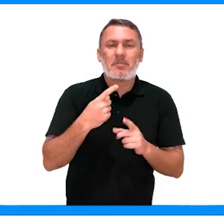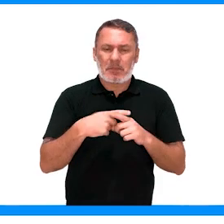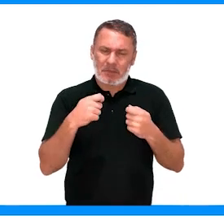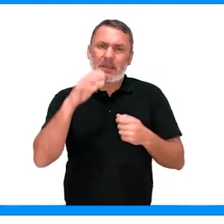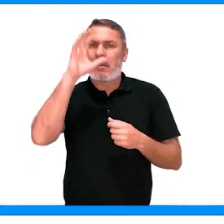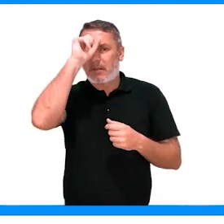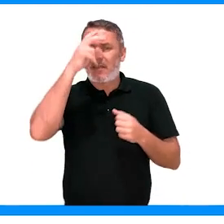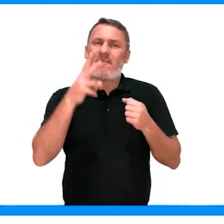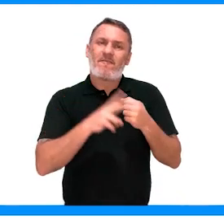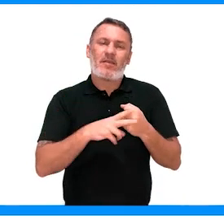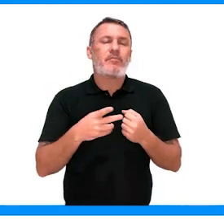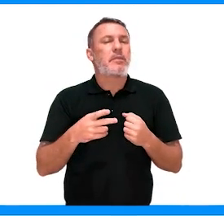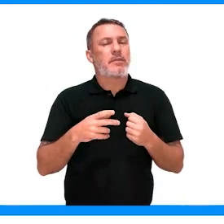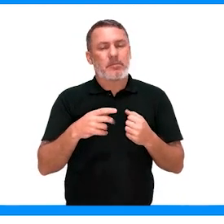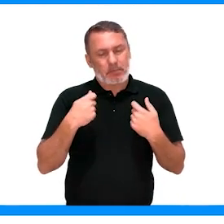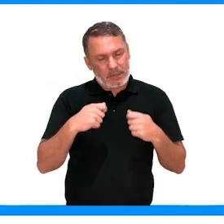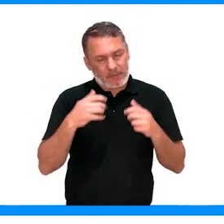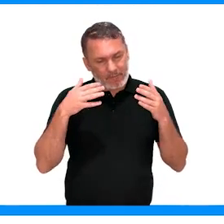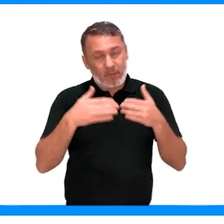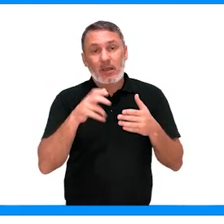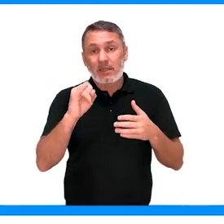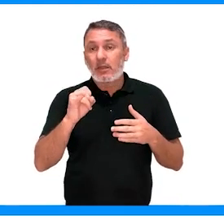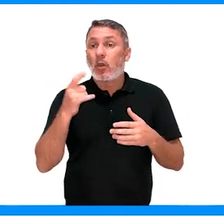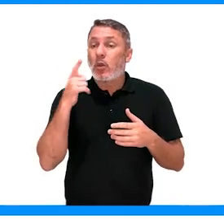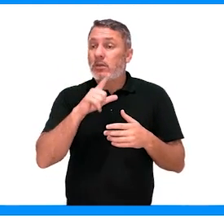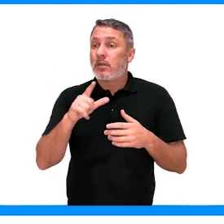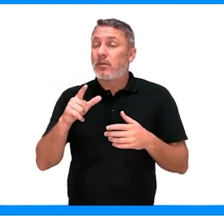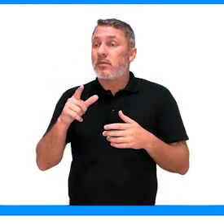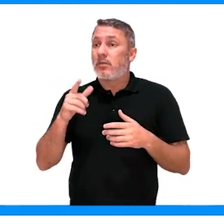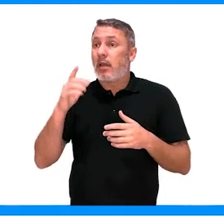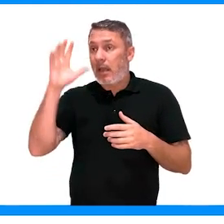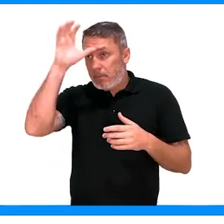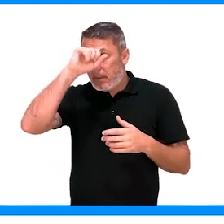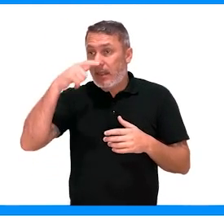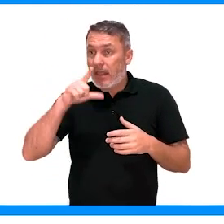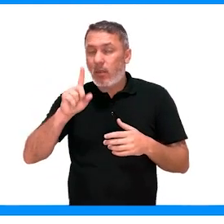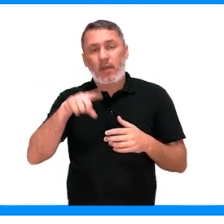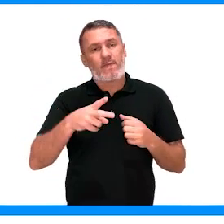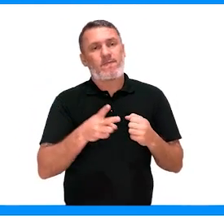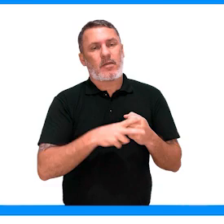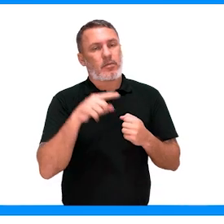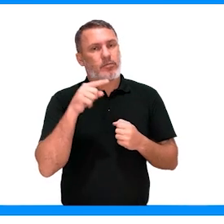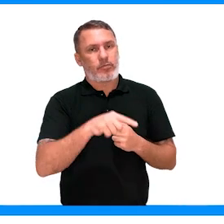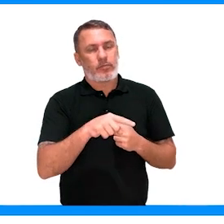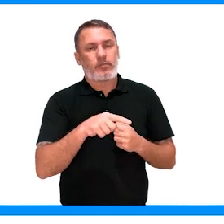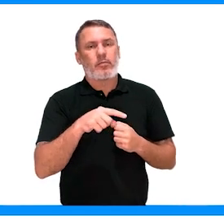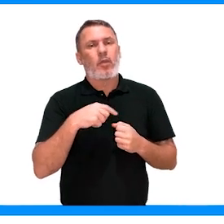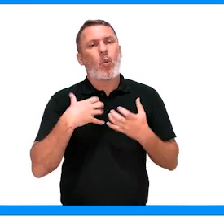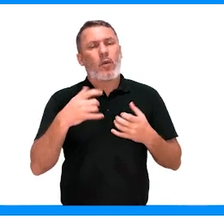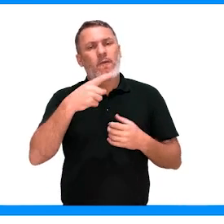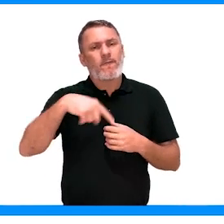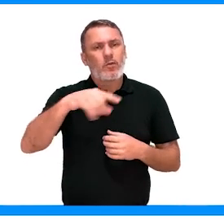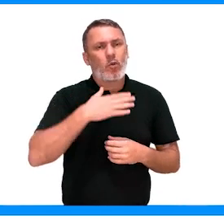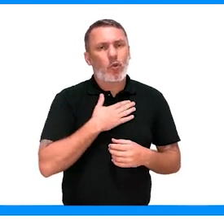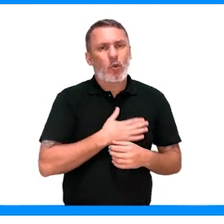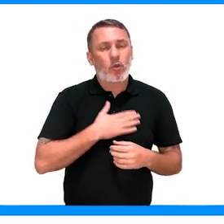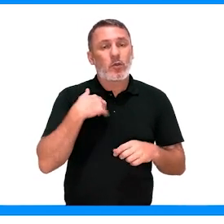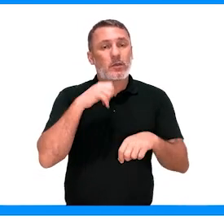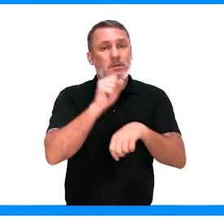enjoadinha da língua estrangeira, mas não tem jeito. A gente só consegue aprender um idioma aprendendo também os verbos. Espero que vocês tenham